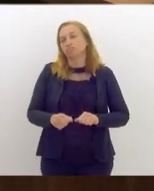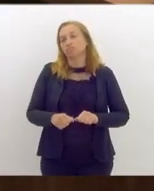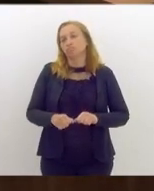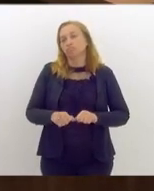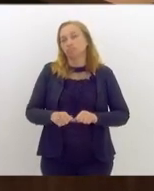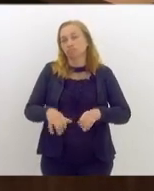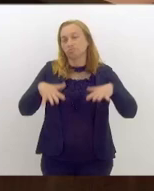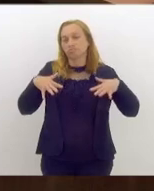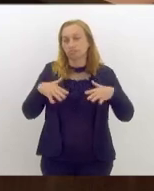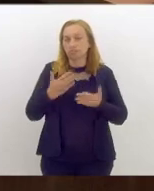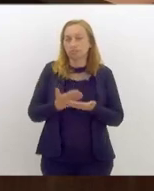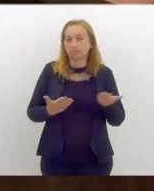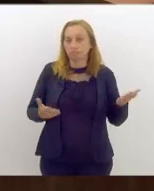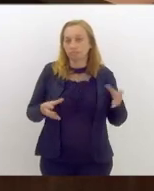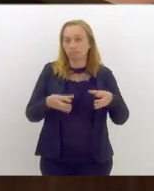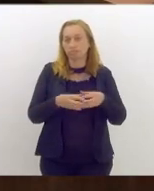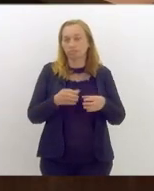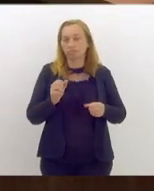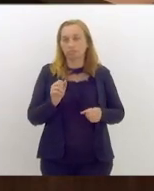quanto